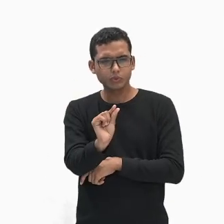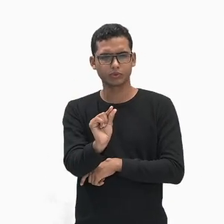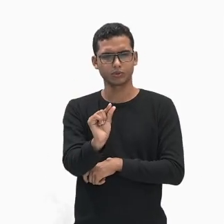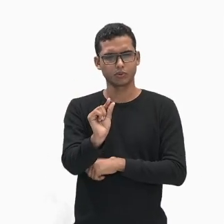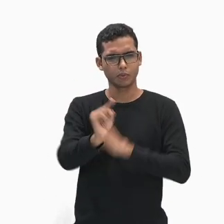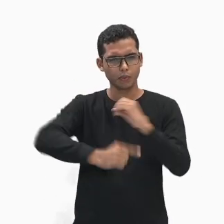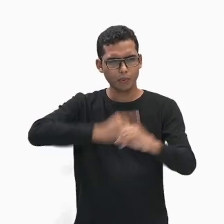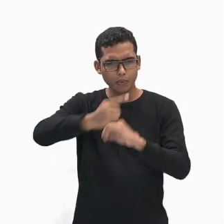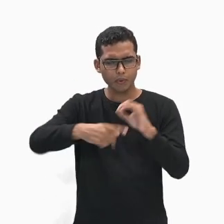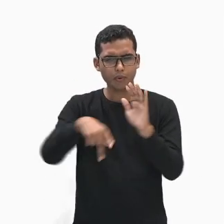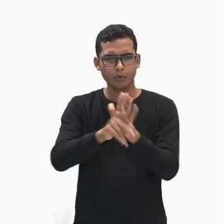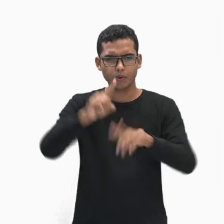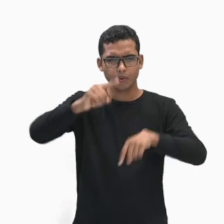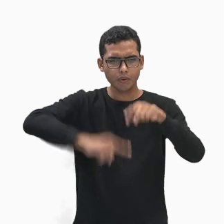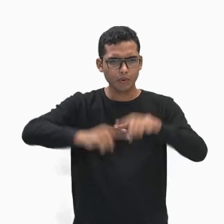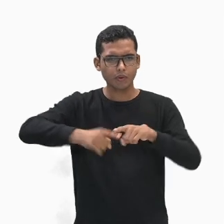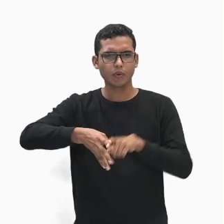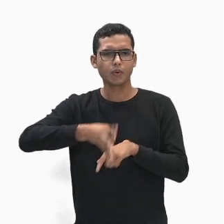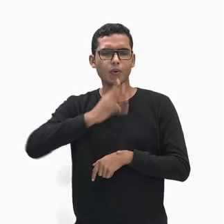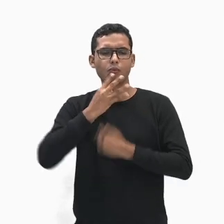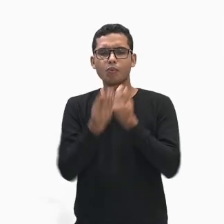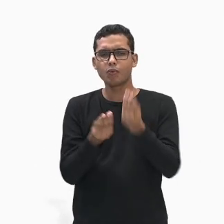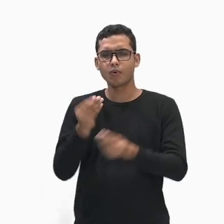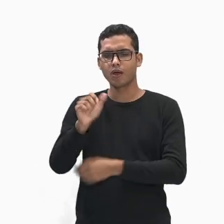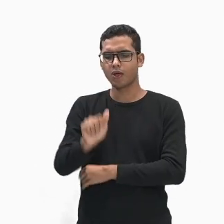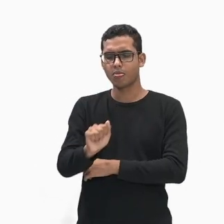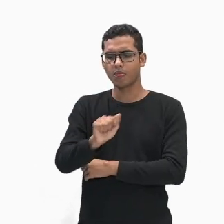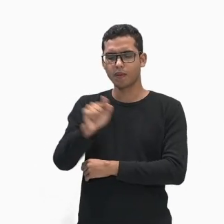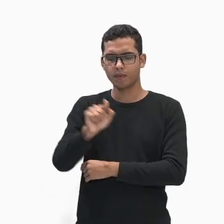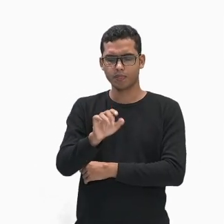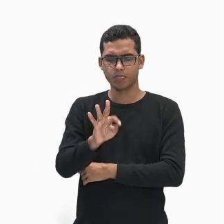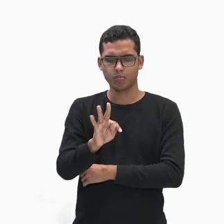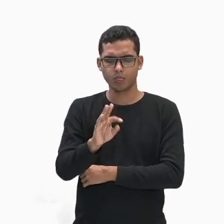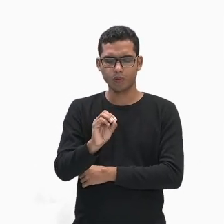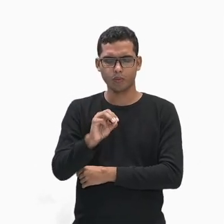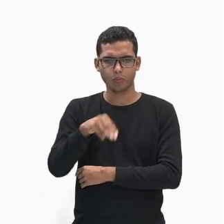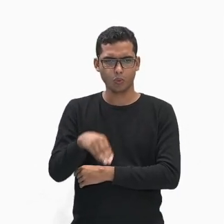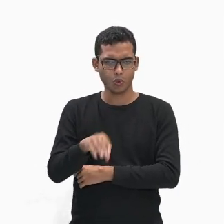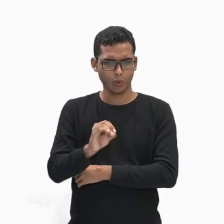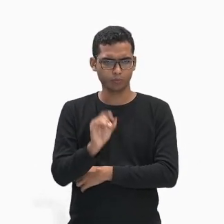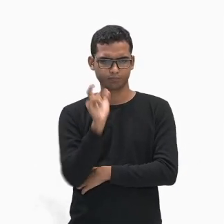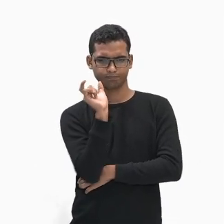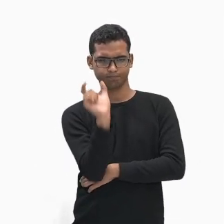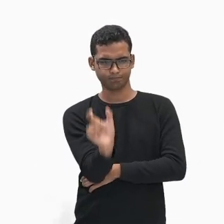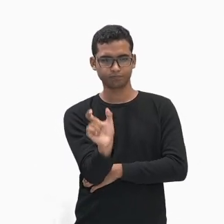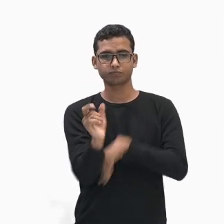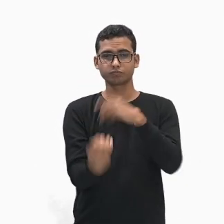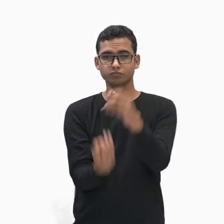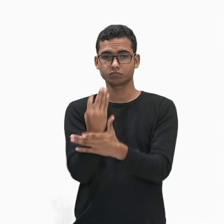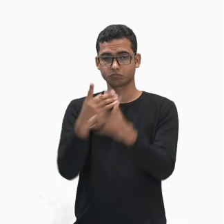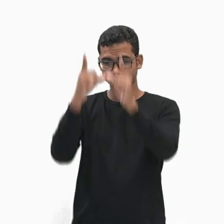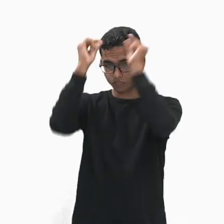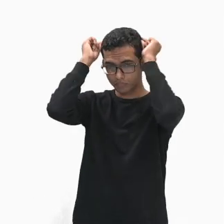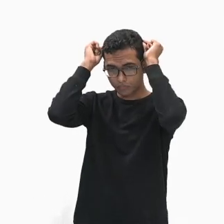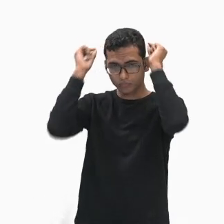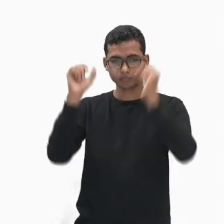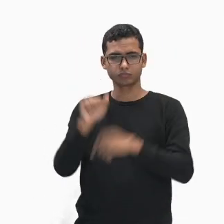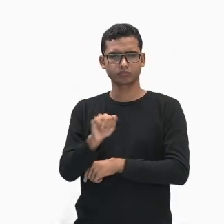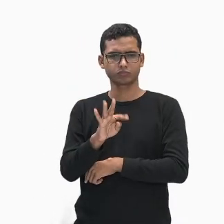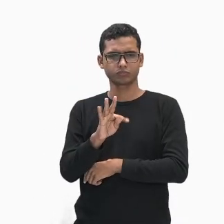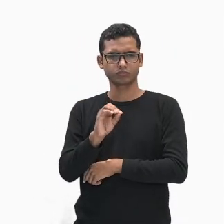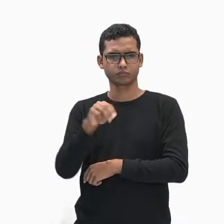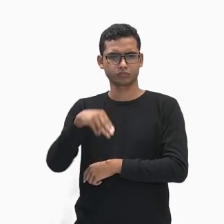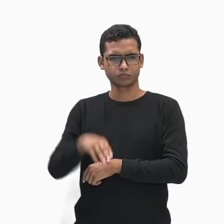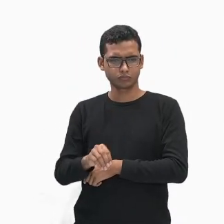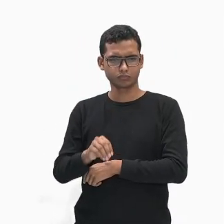constitui a matéria é conhecida como átomo. A palavra átomo vem do grego antigo,